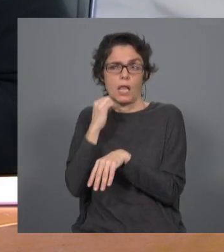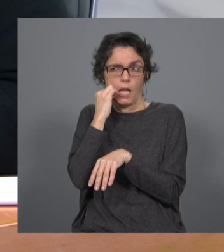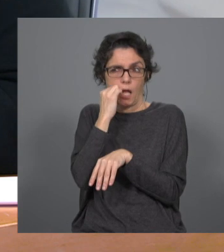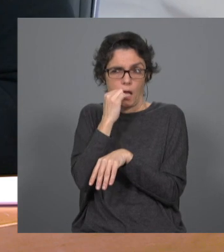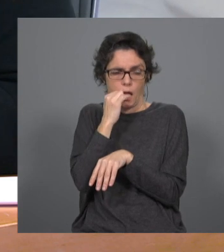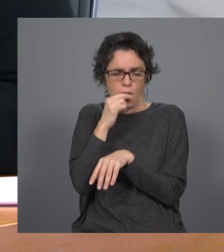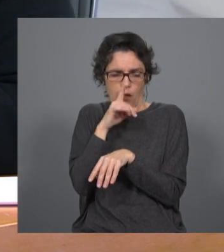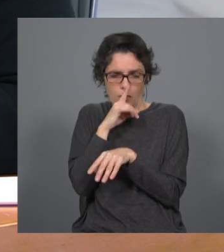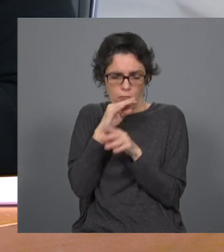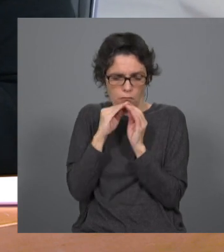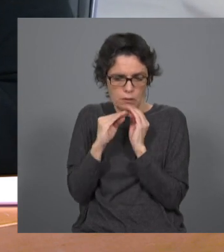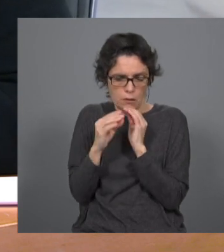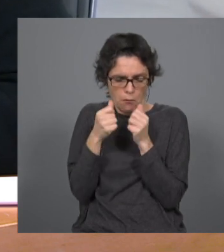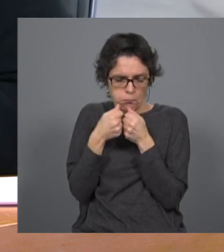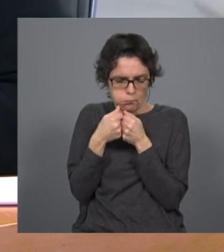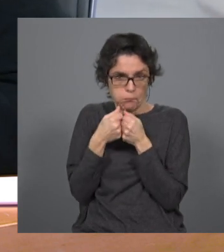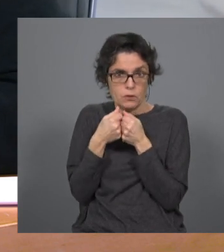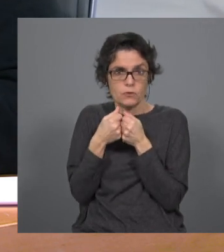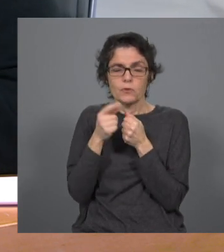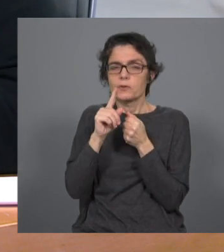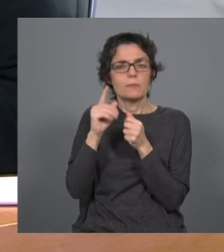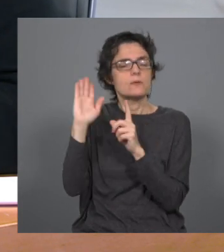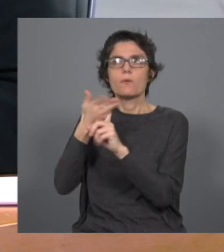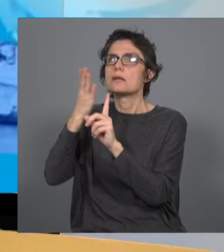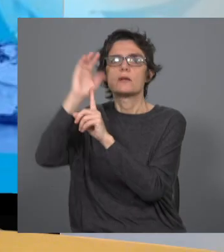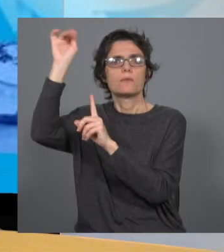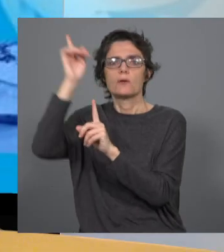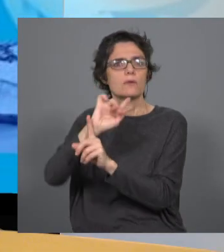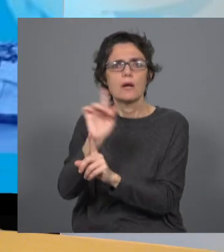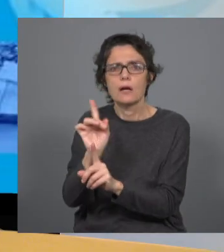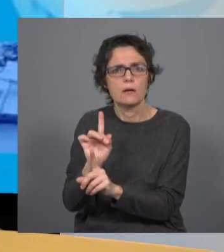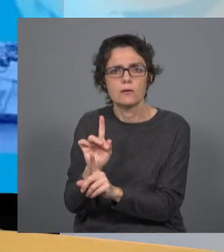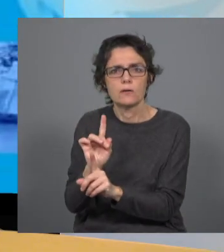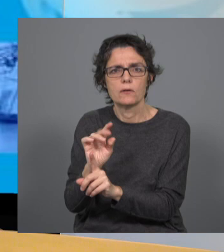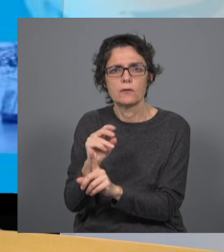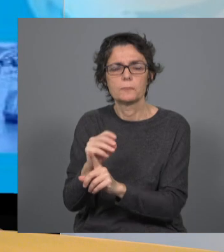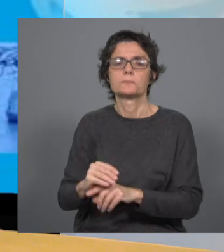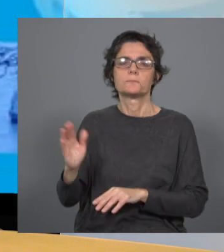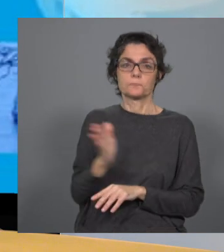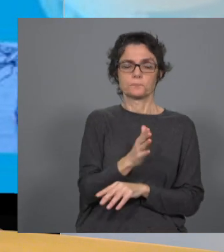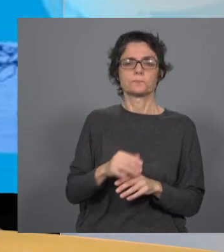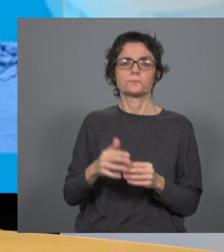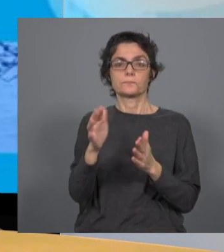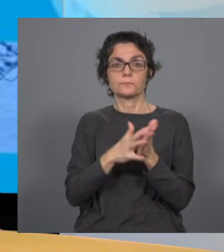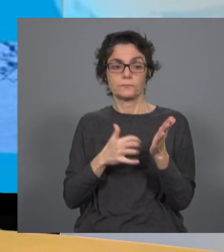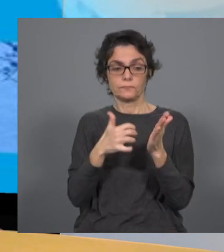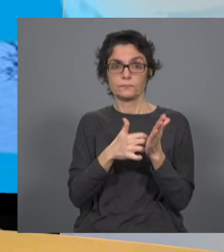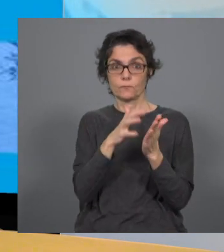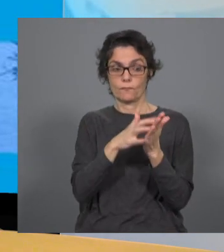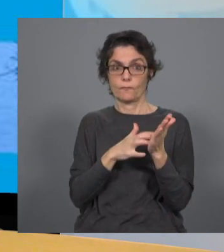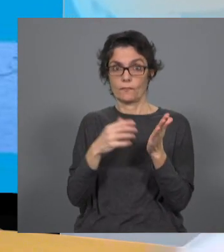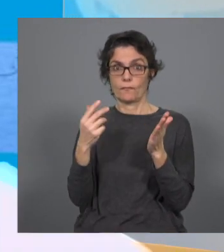necessariamente isso, como dizia, é castigo de Deus. Por fim, a segunda leitura, Paulo aos Coríntios,